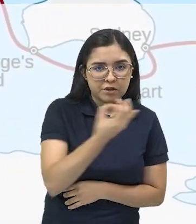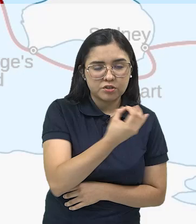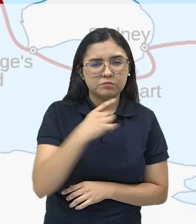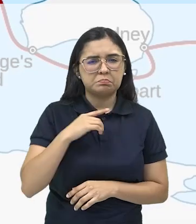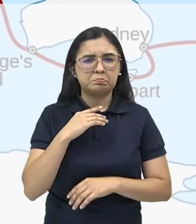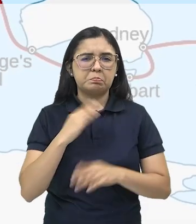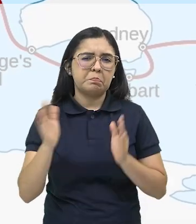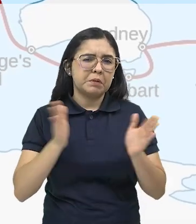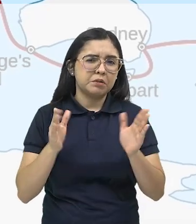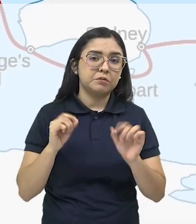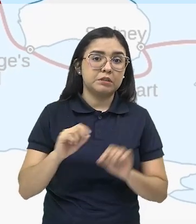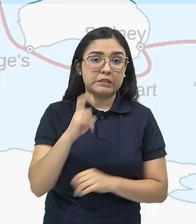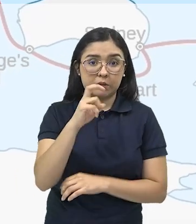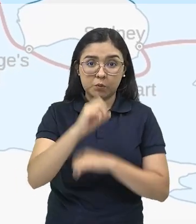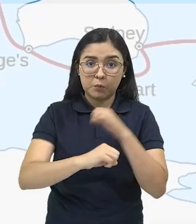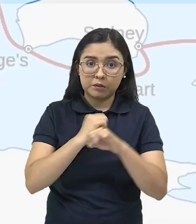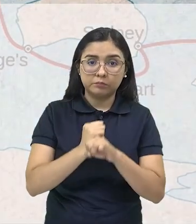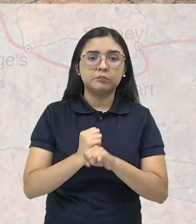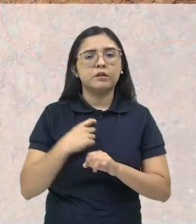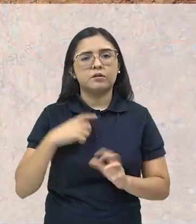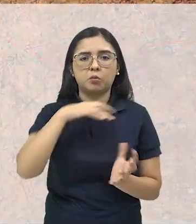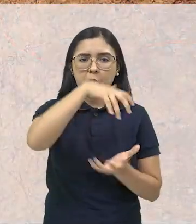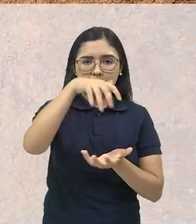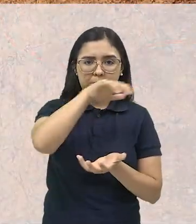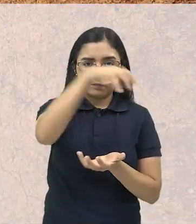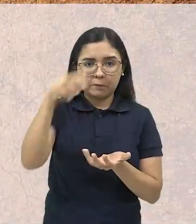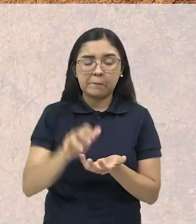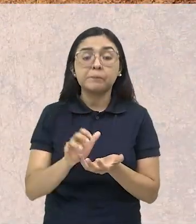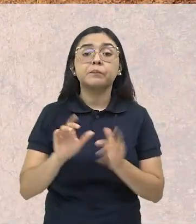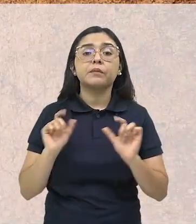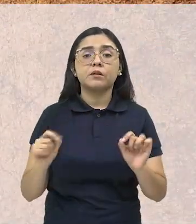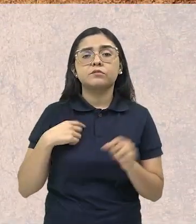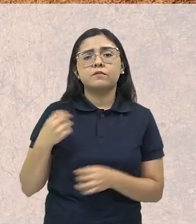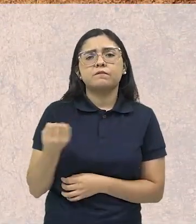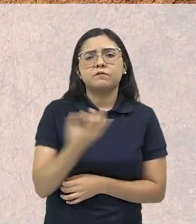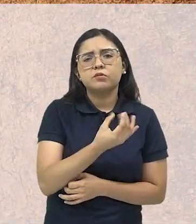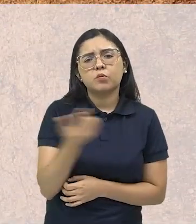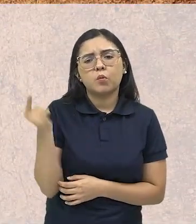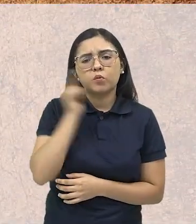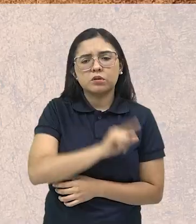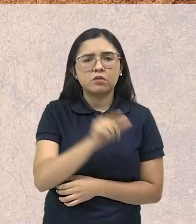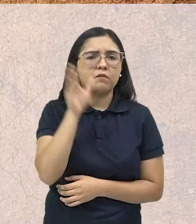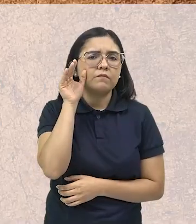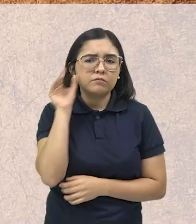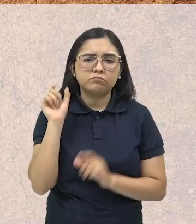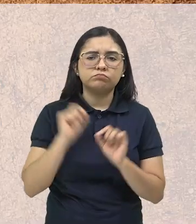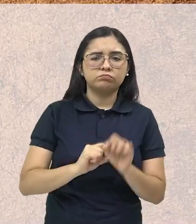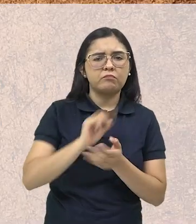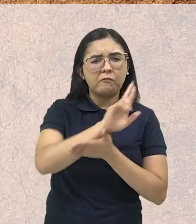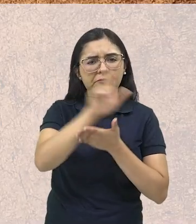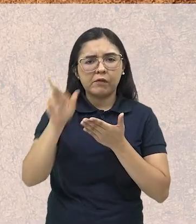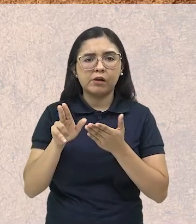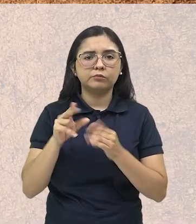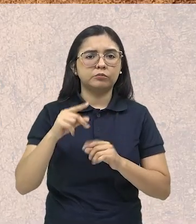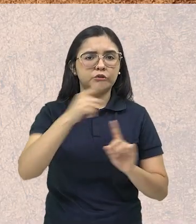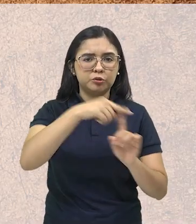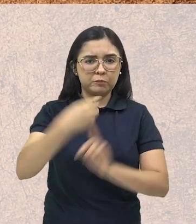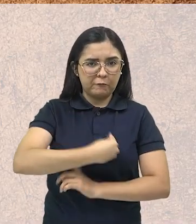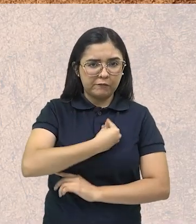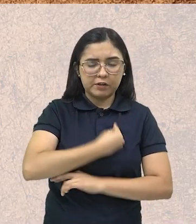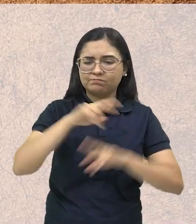durou 5 anos por todos os continentes. E nessa viagem ele conseguiu observar a diversidade de